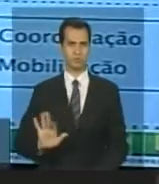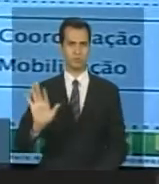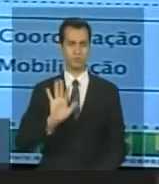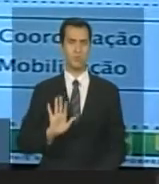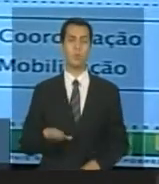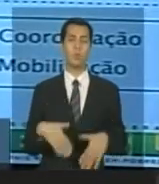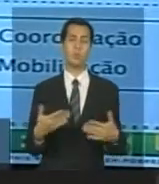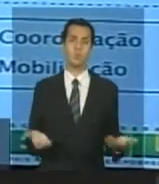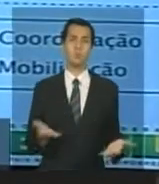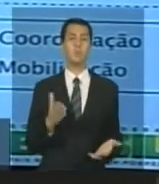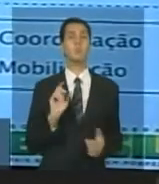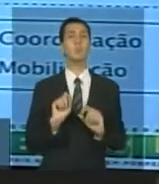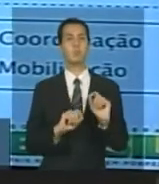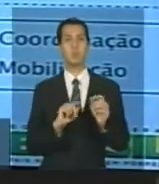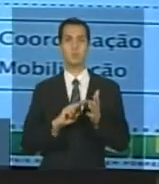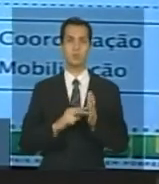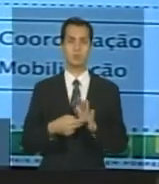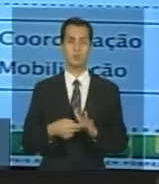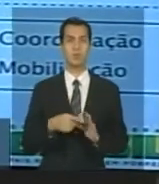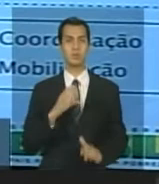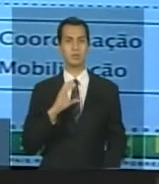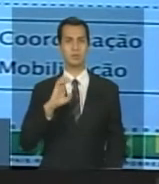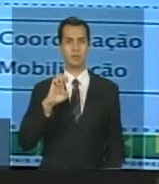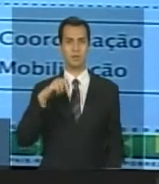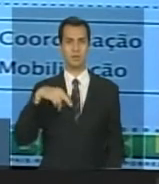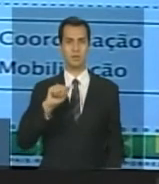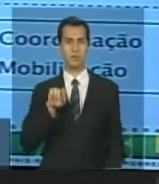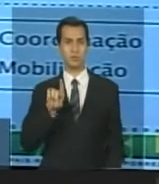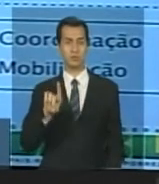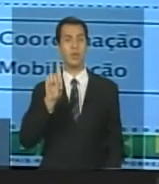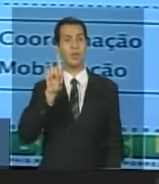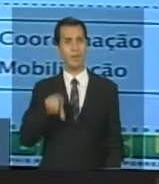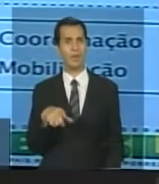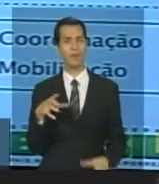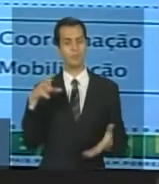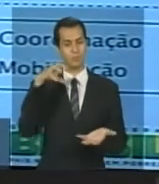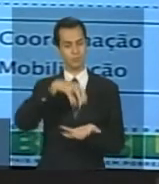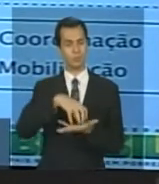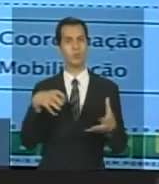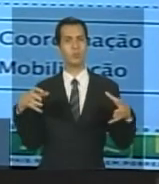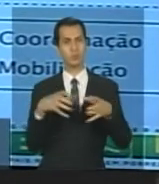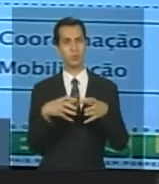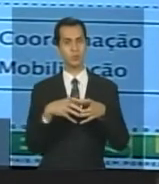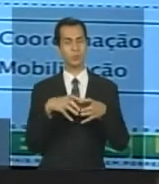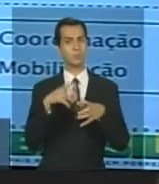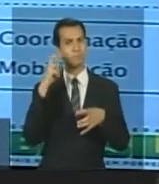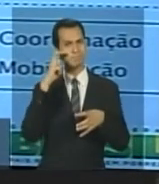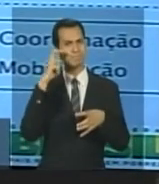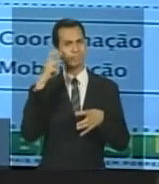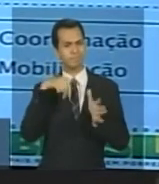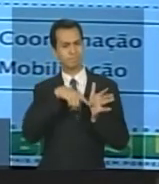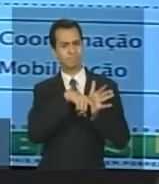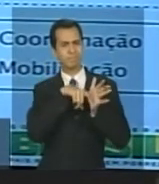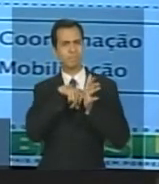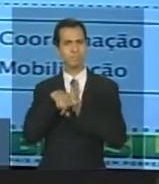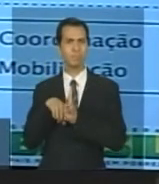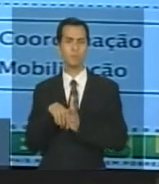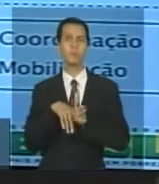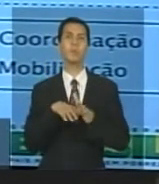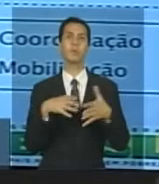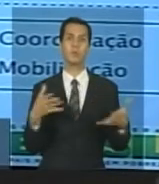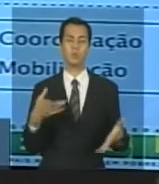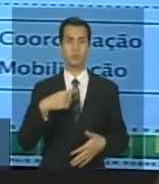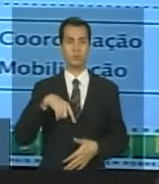de ele é um grande órgão de inteligência então a qualquer organização a formação